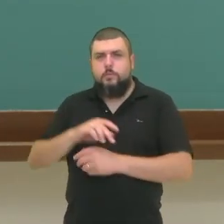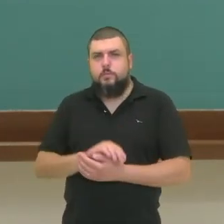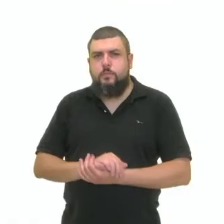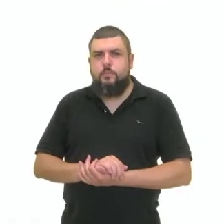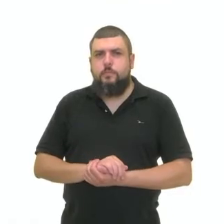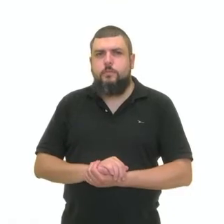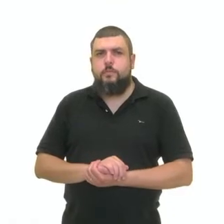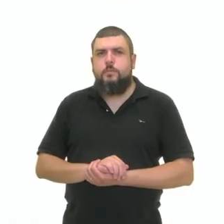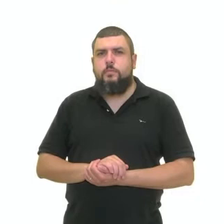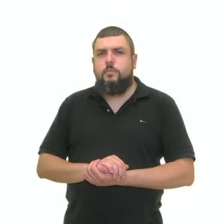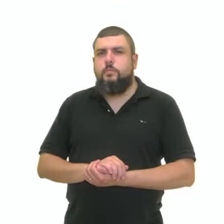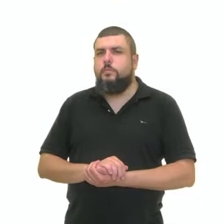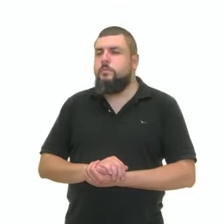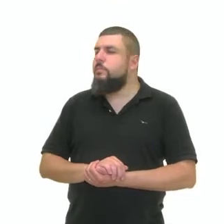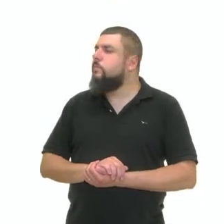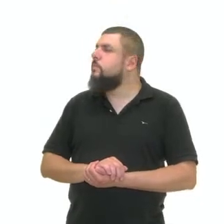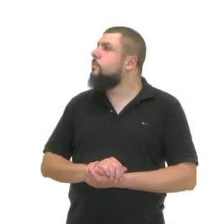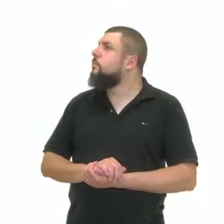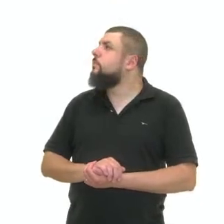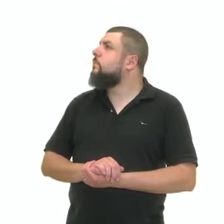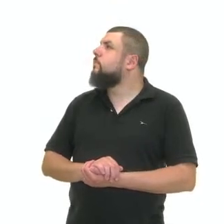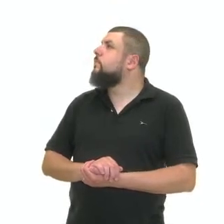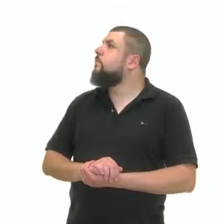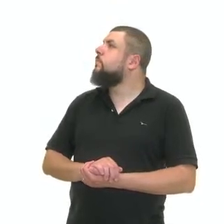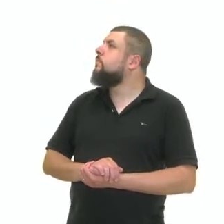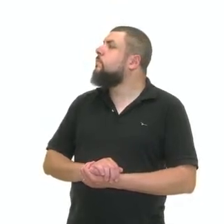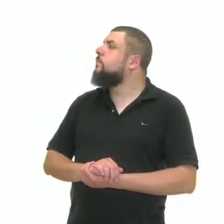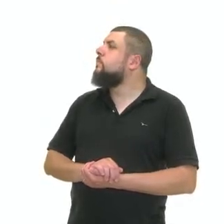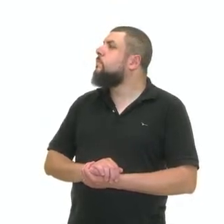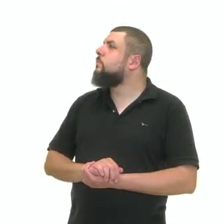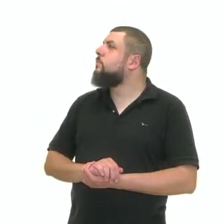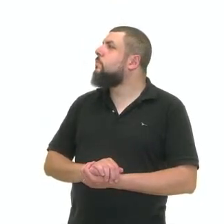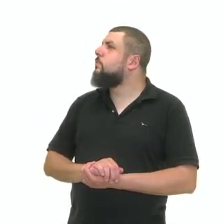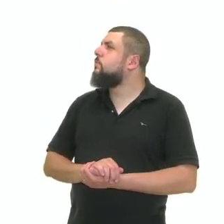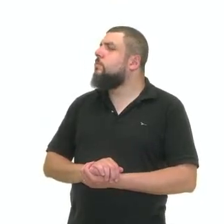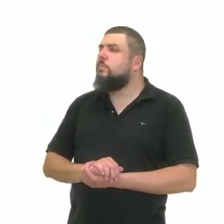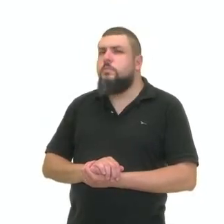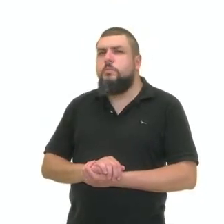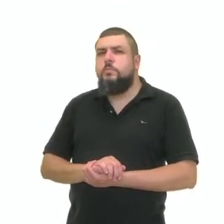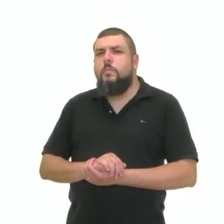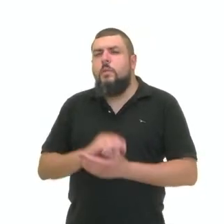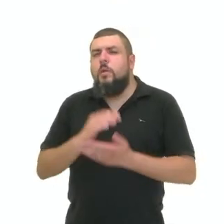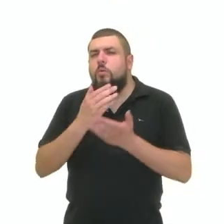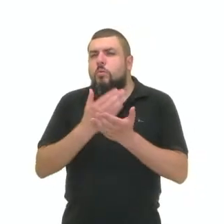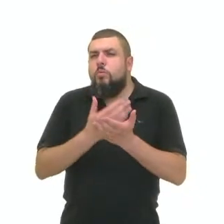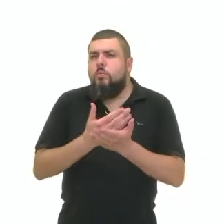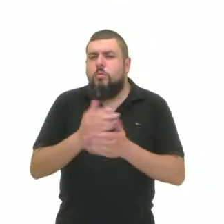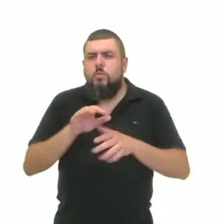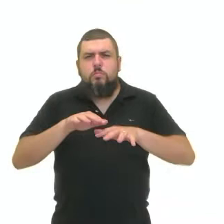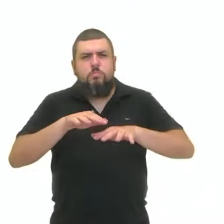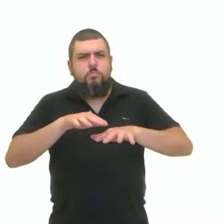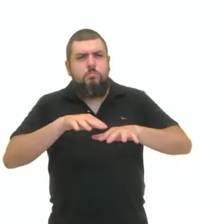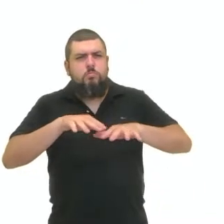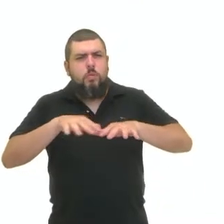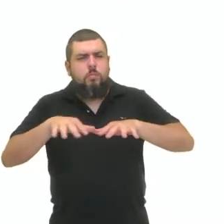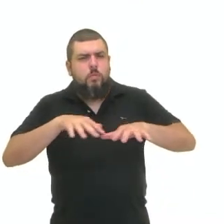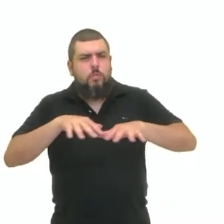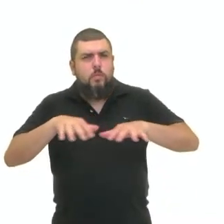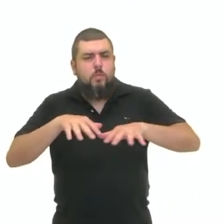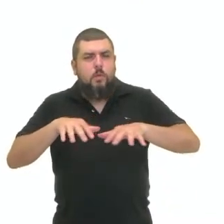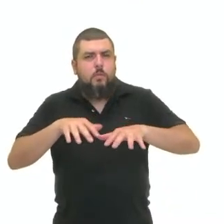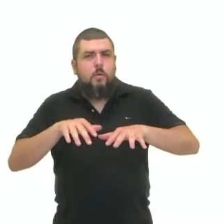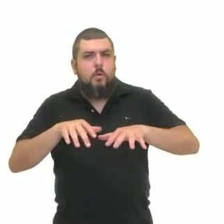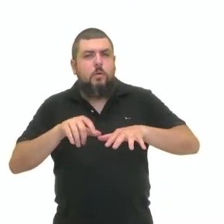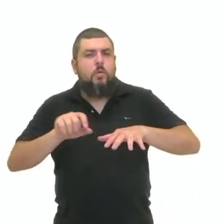Bem, daí surge o movimento que fugia das ideias violentas, liderado